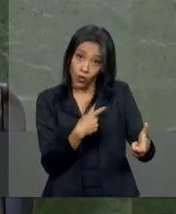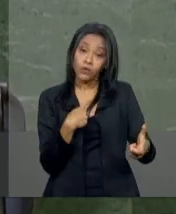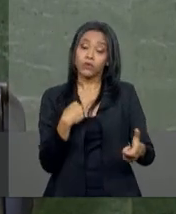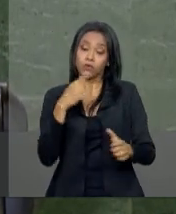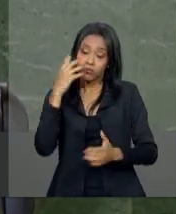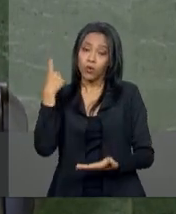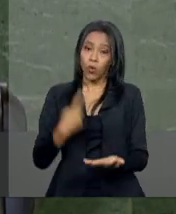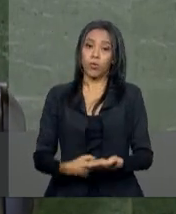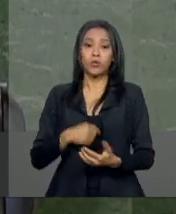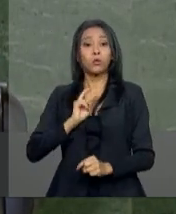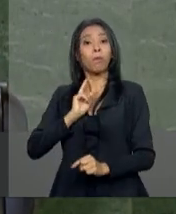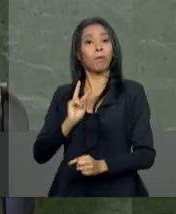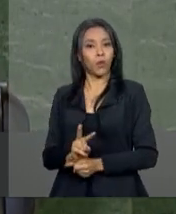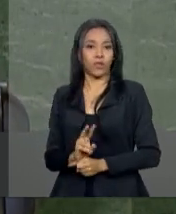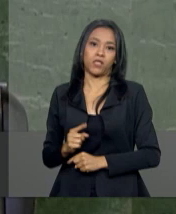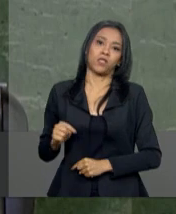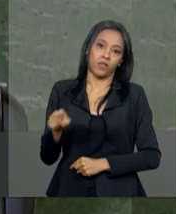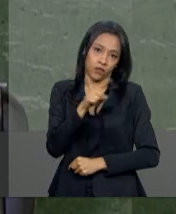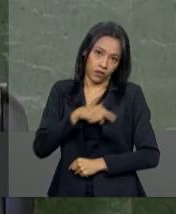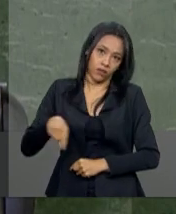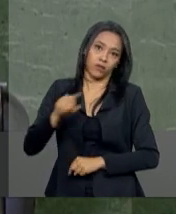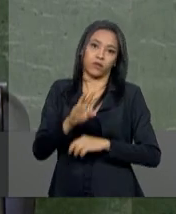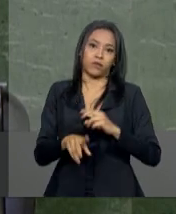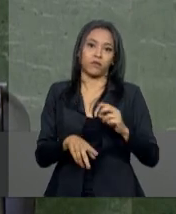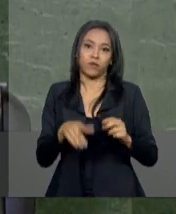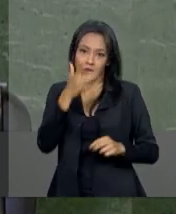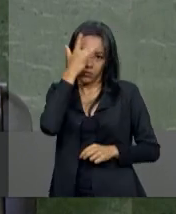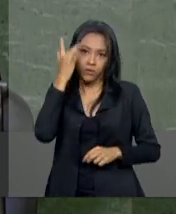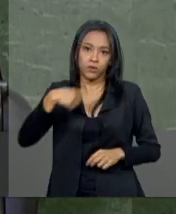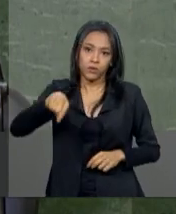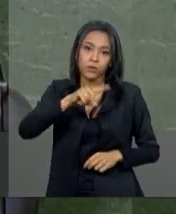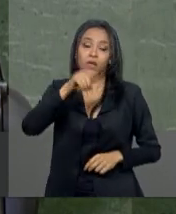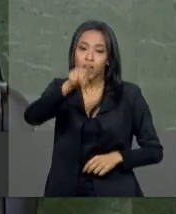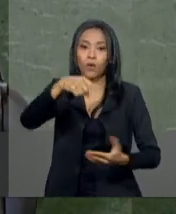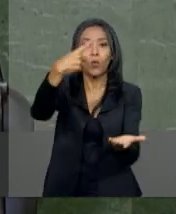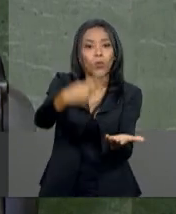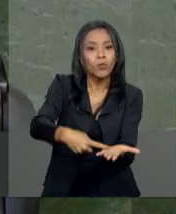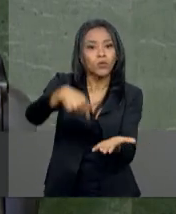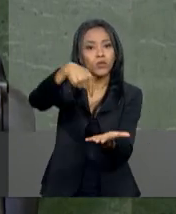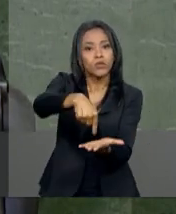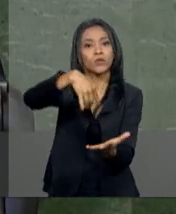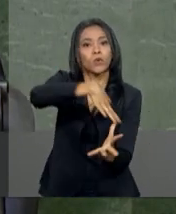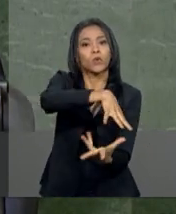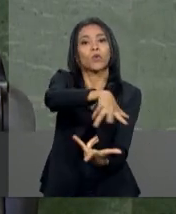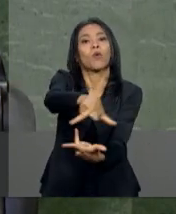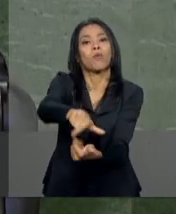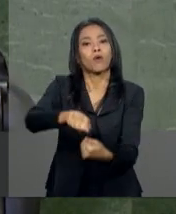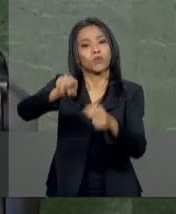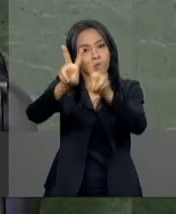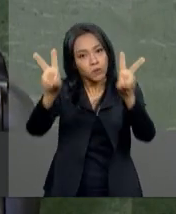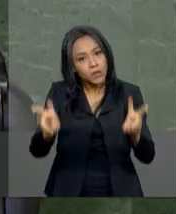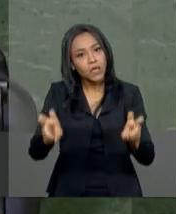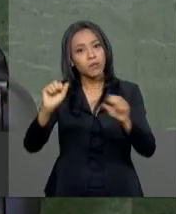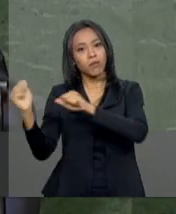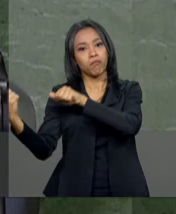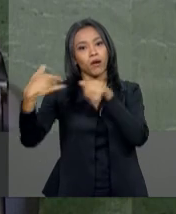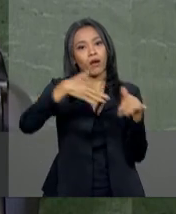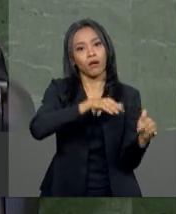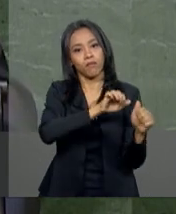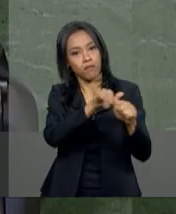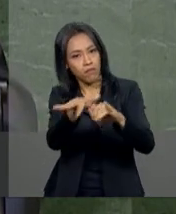e é esse o propósito do pacto global sobre migração agora